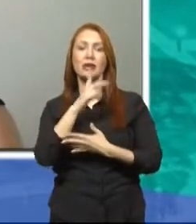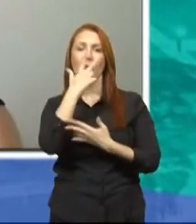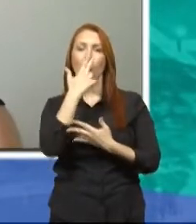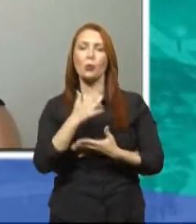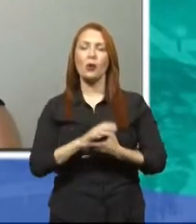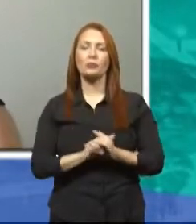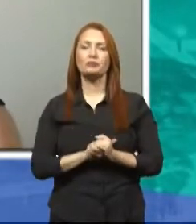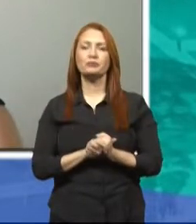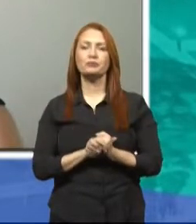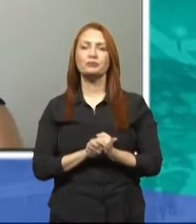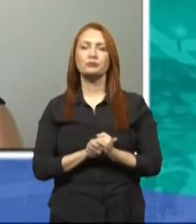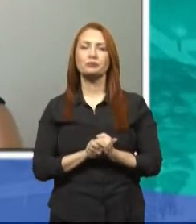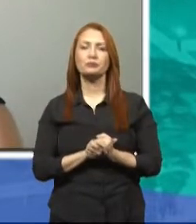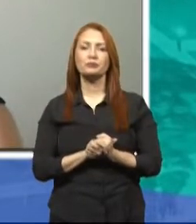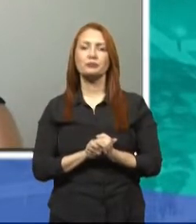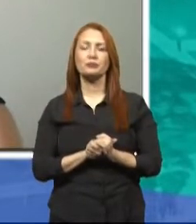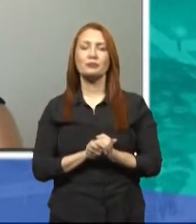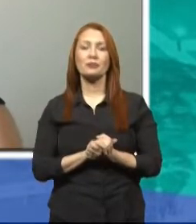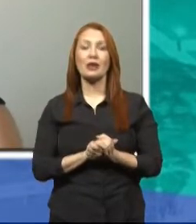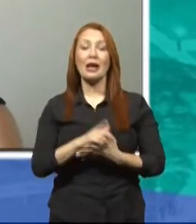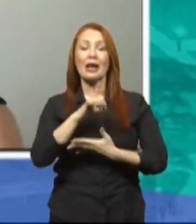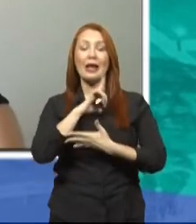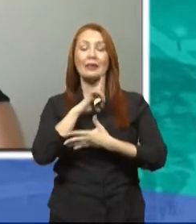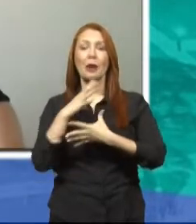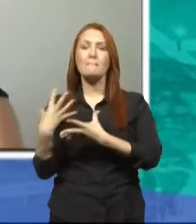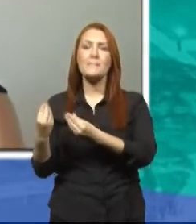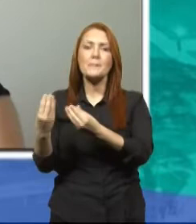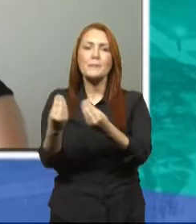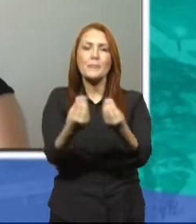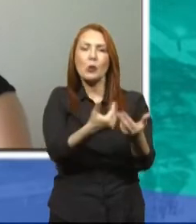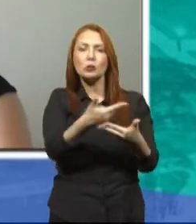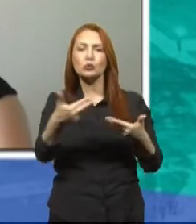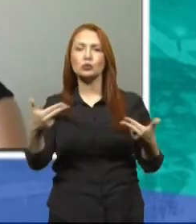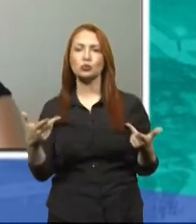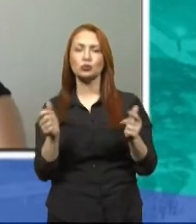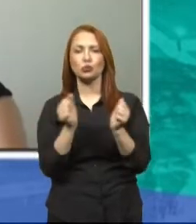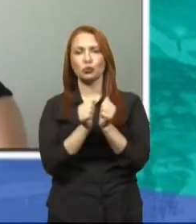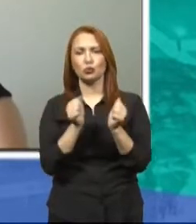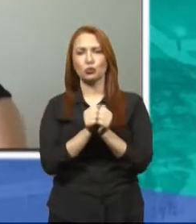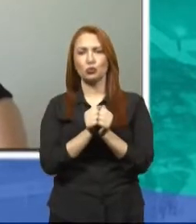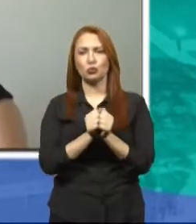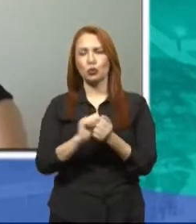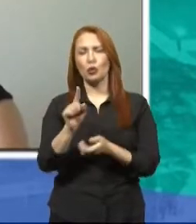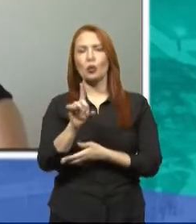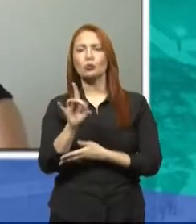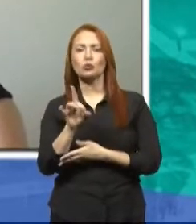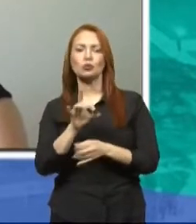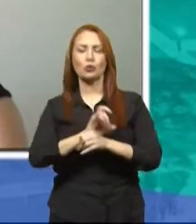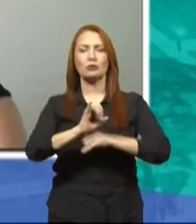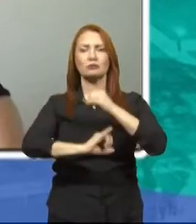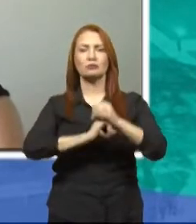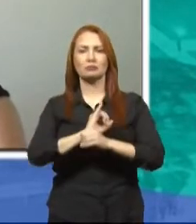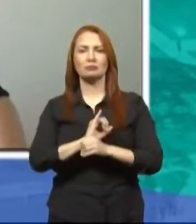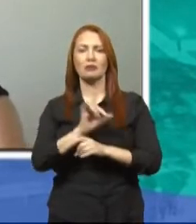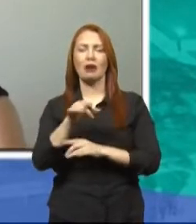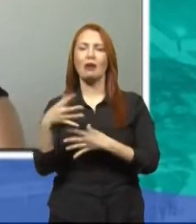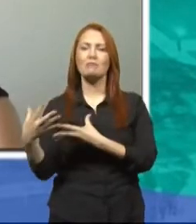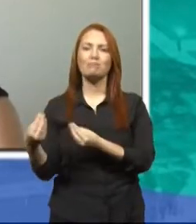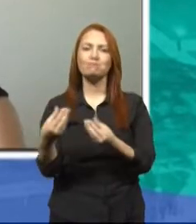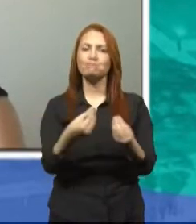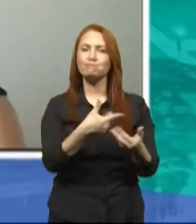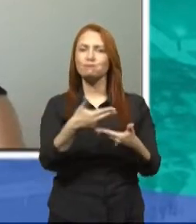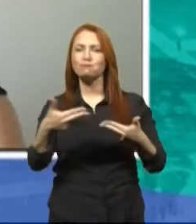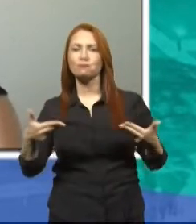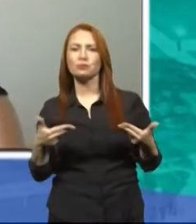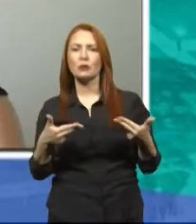verdade, uma síndrome de coisas aí que vem junto, que não são só o internet das coisas e o hotel, como a gente fala, mas também